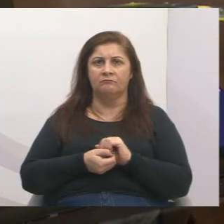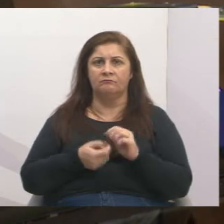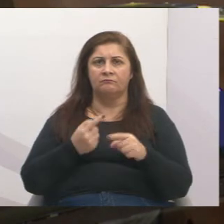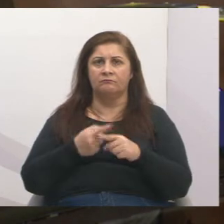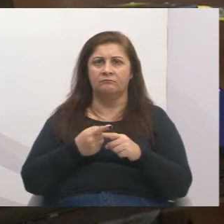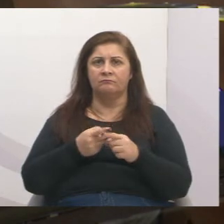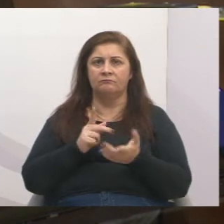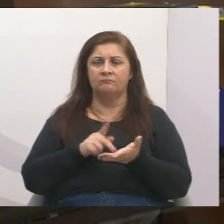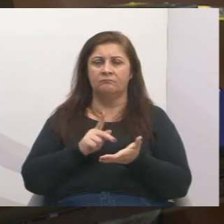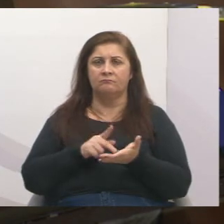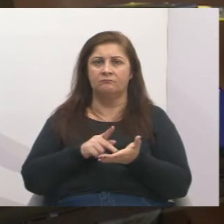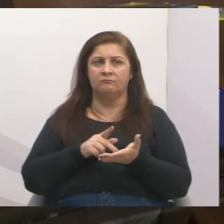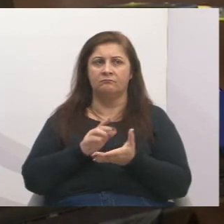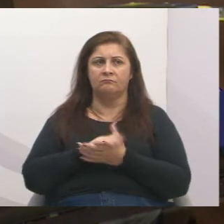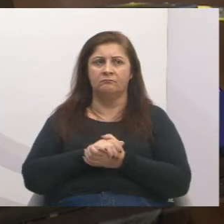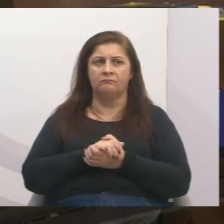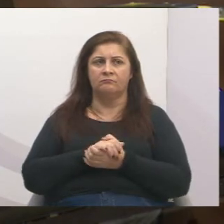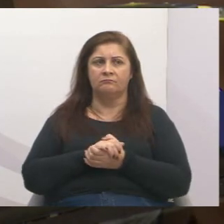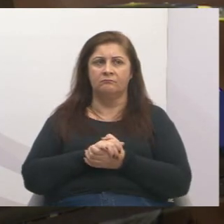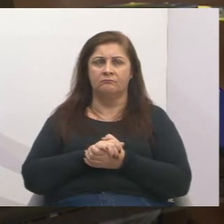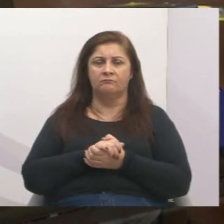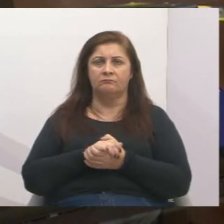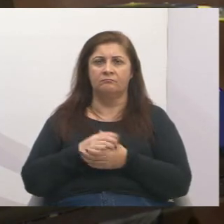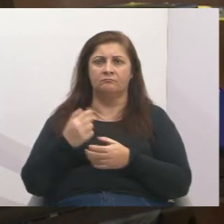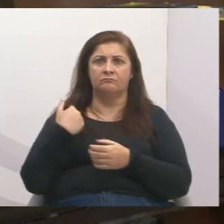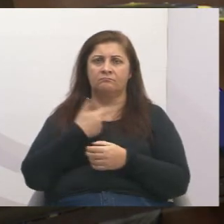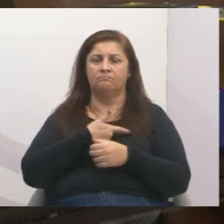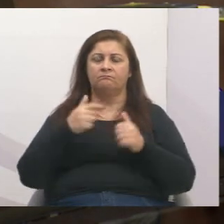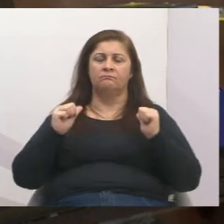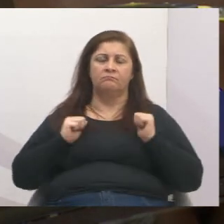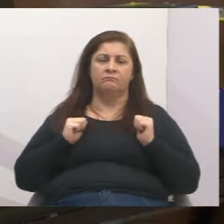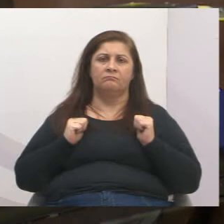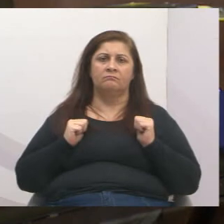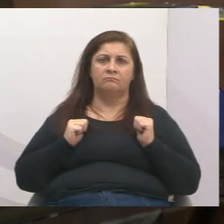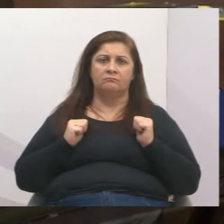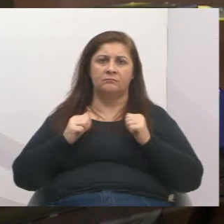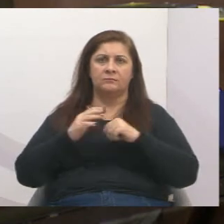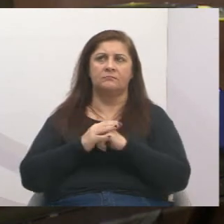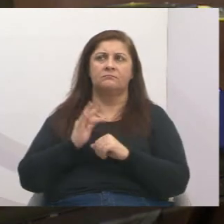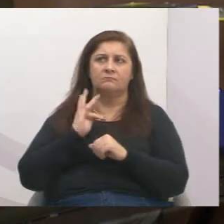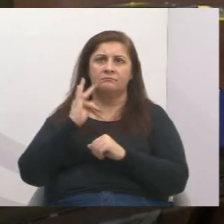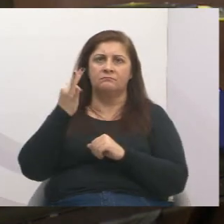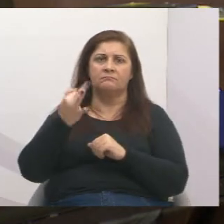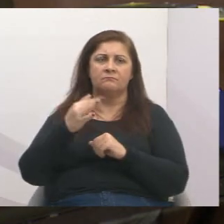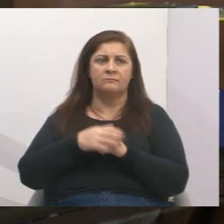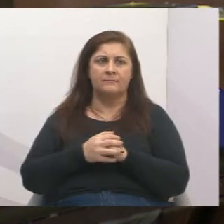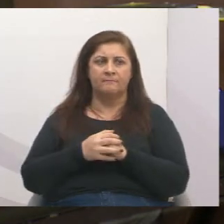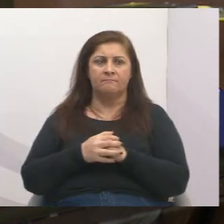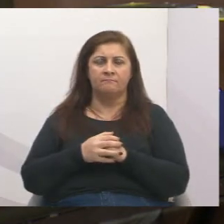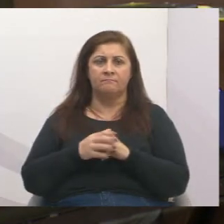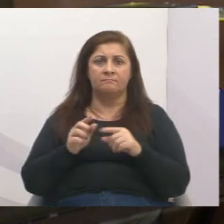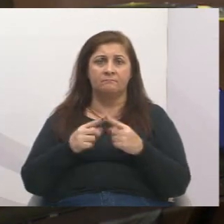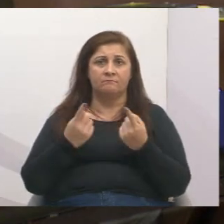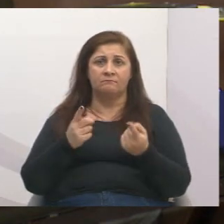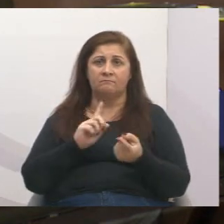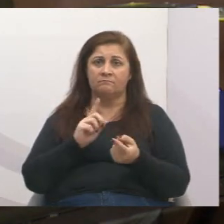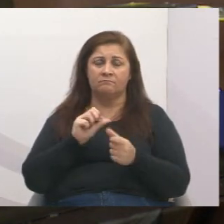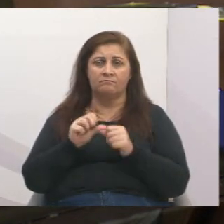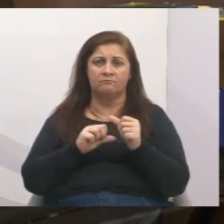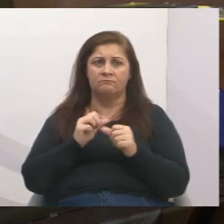um pouco covarde. Então está pedindo para 2023, para 2024, mas não mudou a